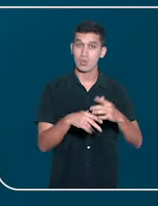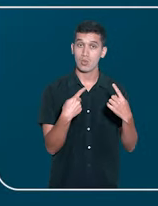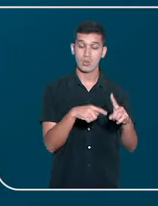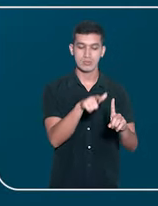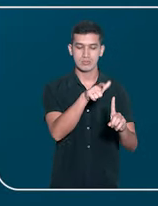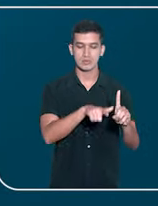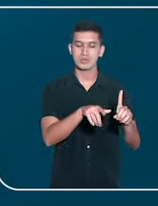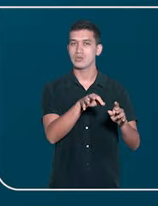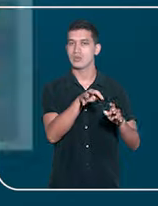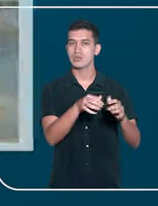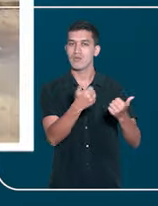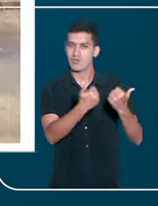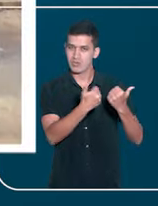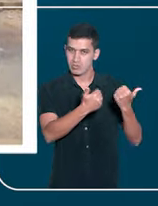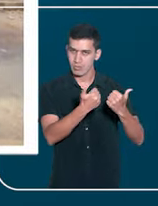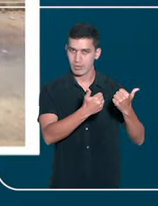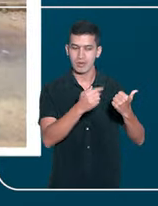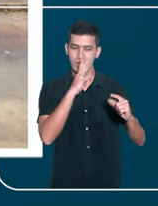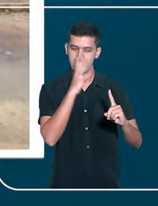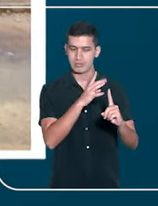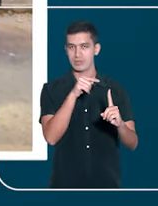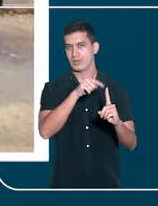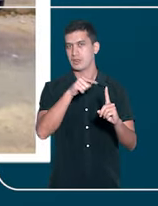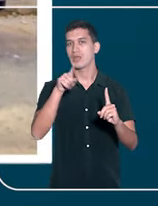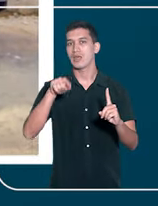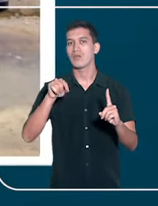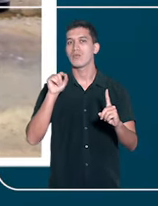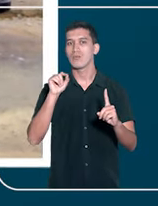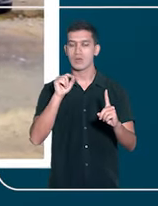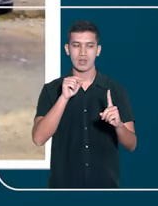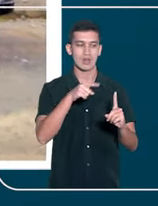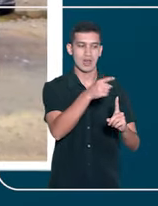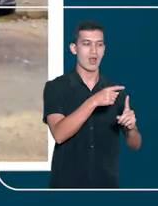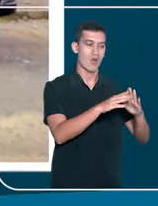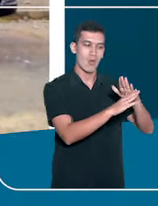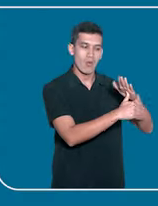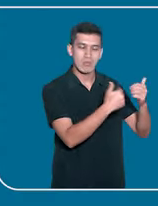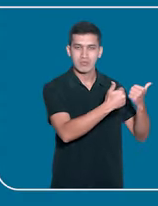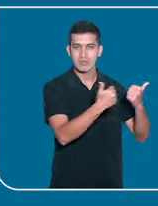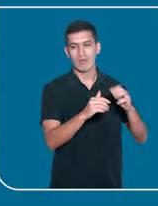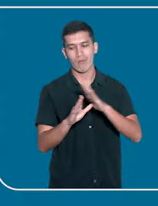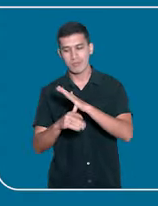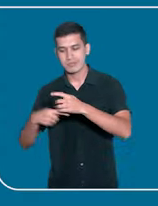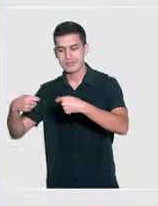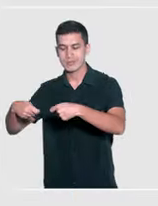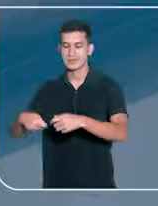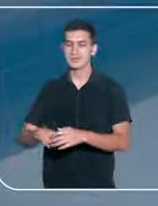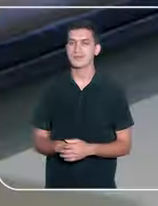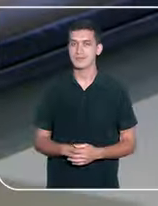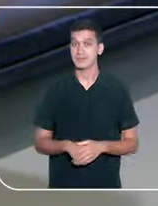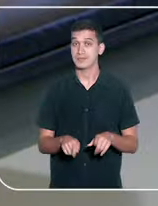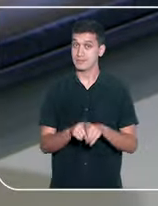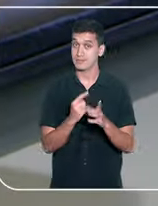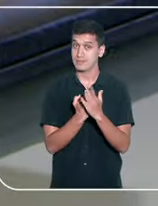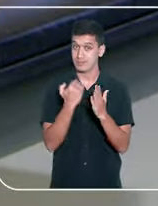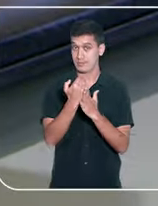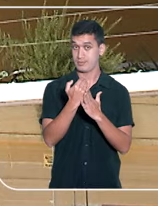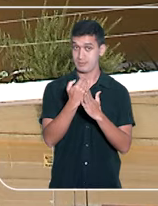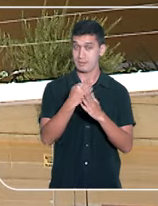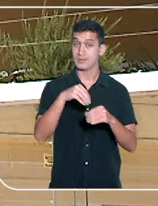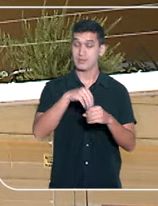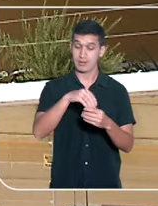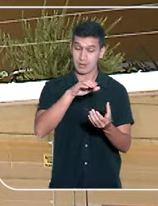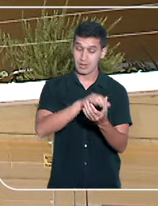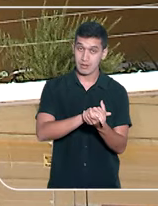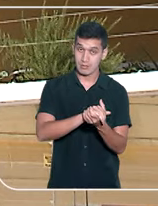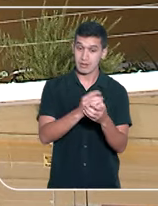jogador acusado em operação que mirou o esquema de manipulação de jogos de futebol e mais na comunhão